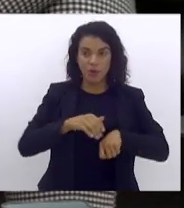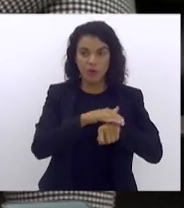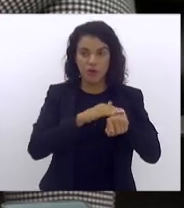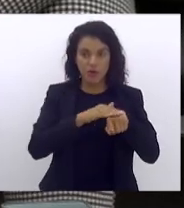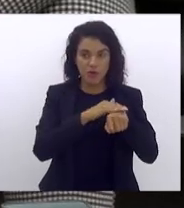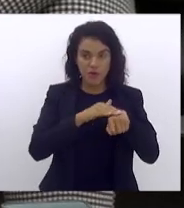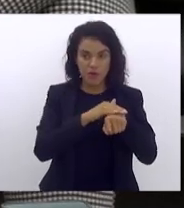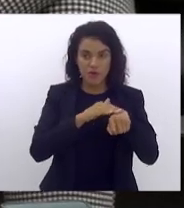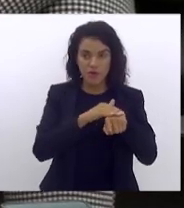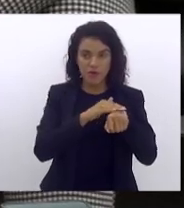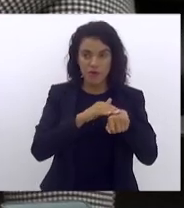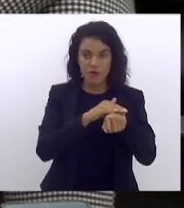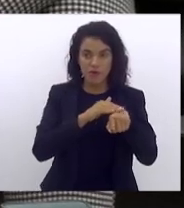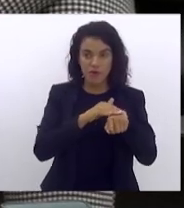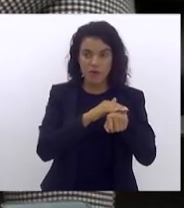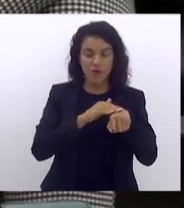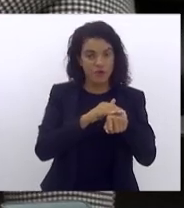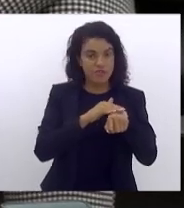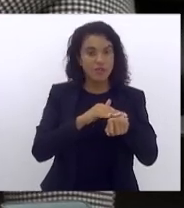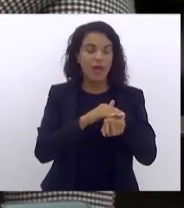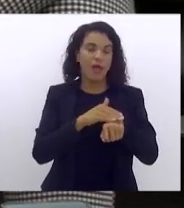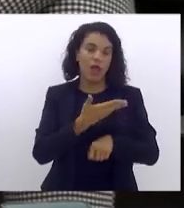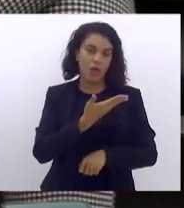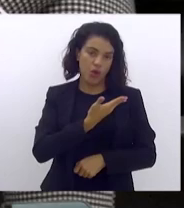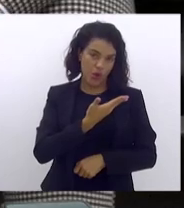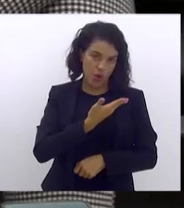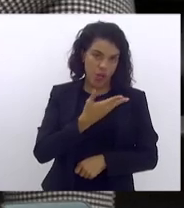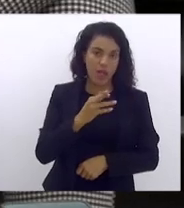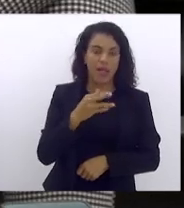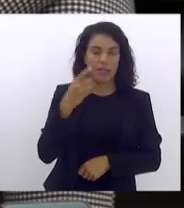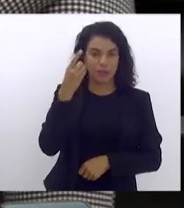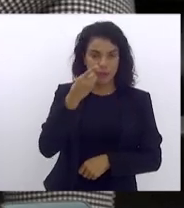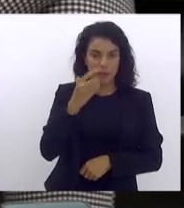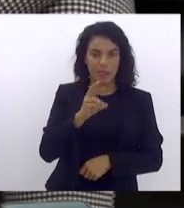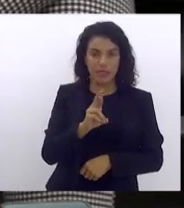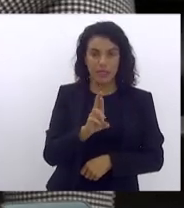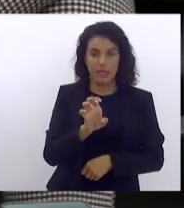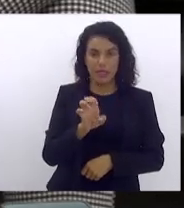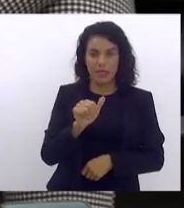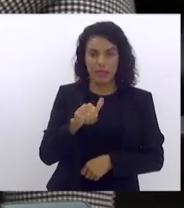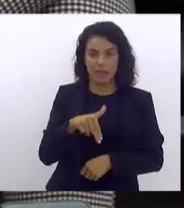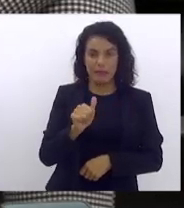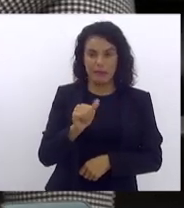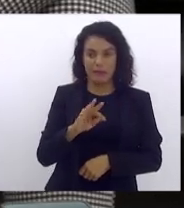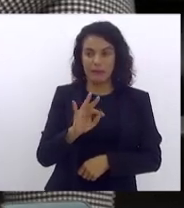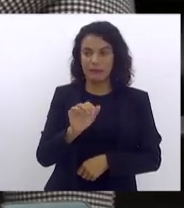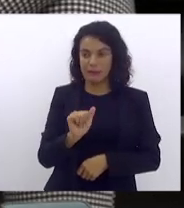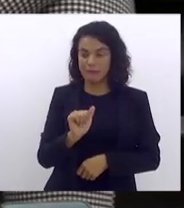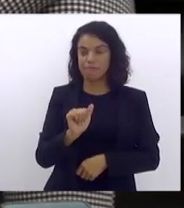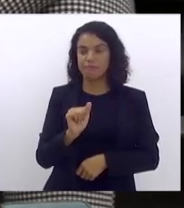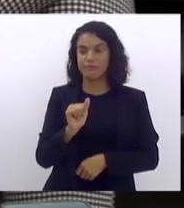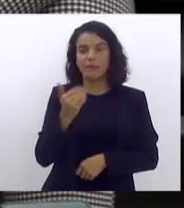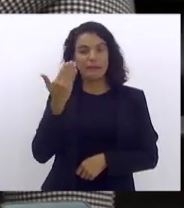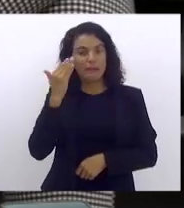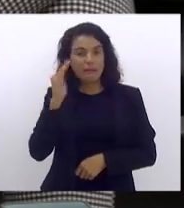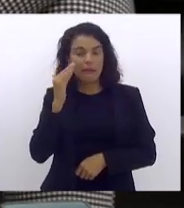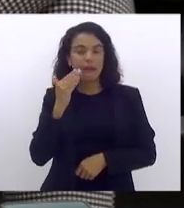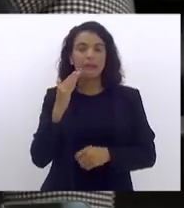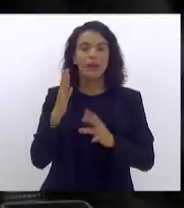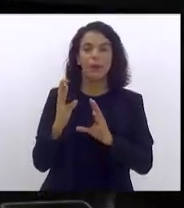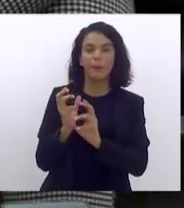na mesma linha do colega Flávio Serafini, acho que a gente pode tentar entender em formas e números. É importante